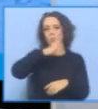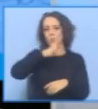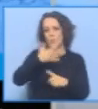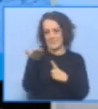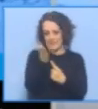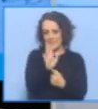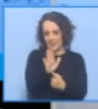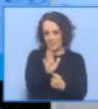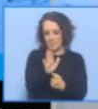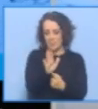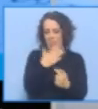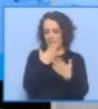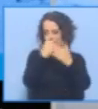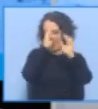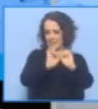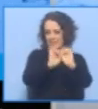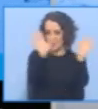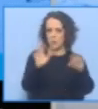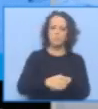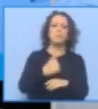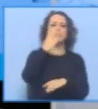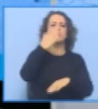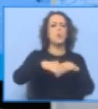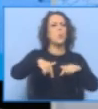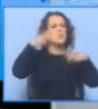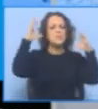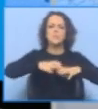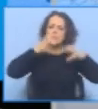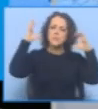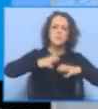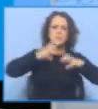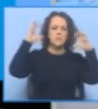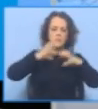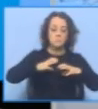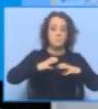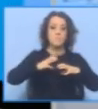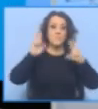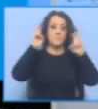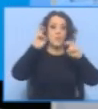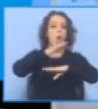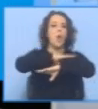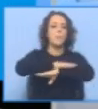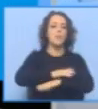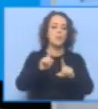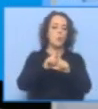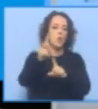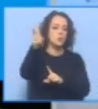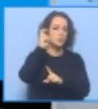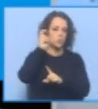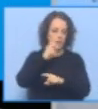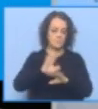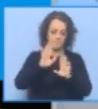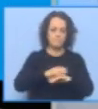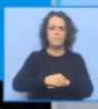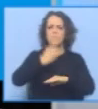exemplo, que acho que é elucidativo, que um dia estava a chover muito, e obediência quer dizer escutar, né? Estava a chover